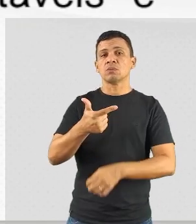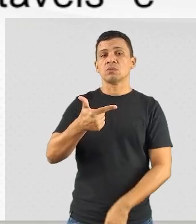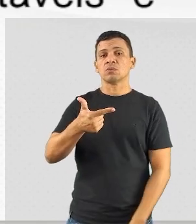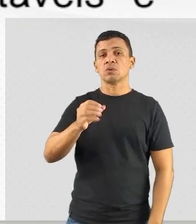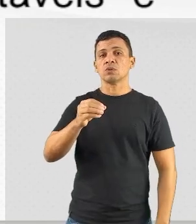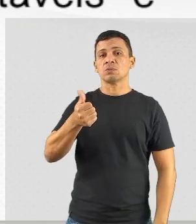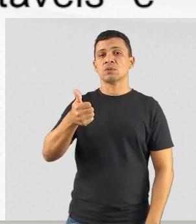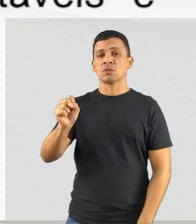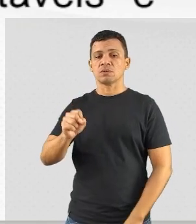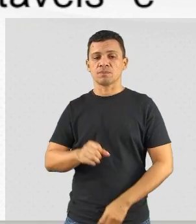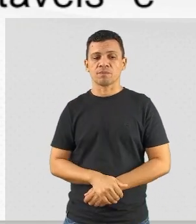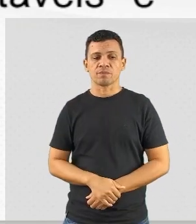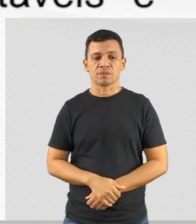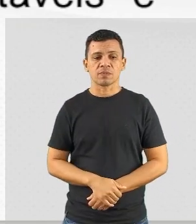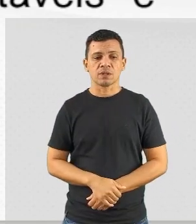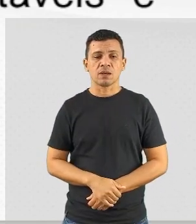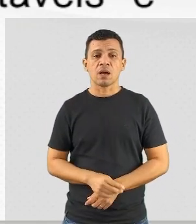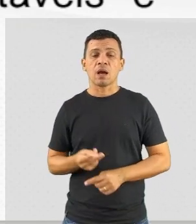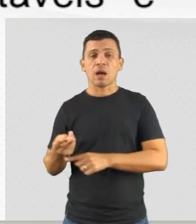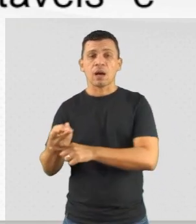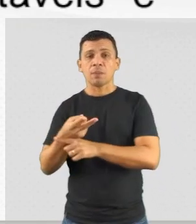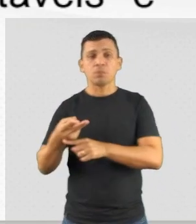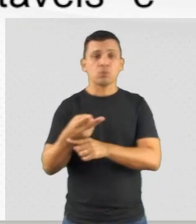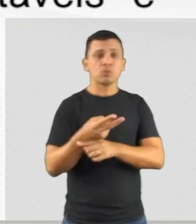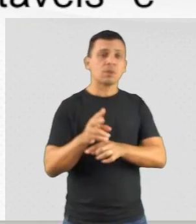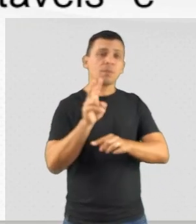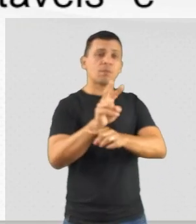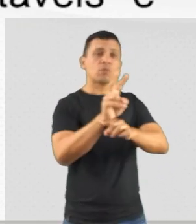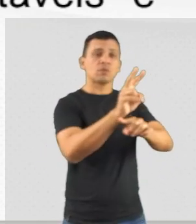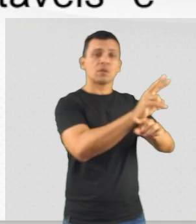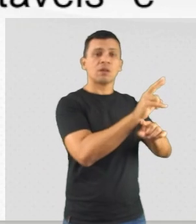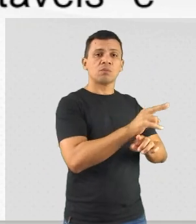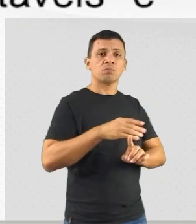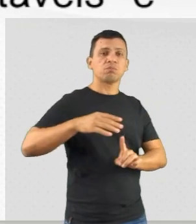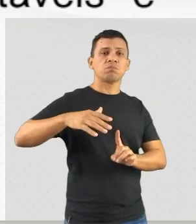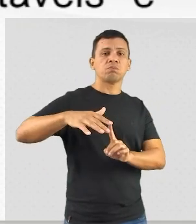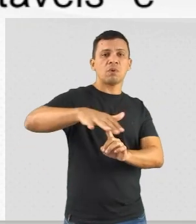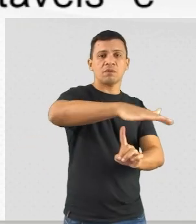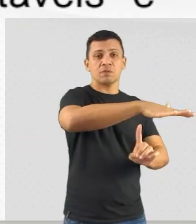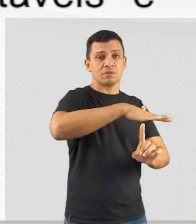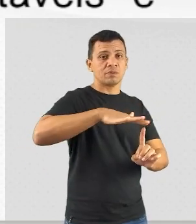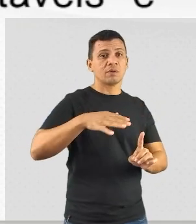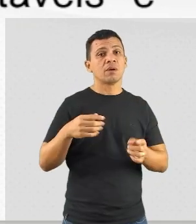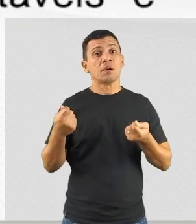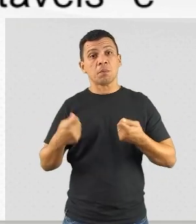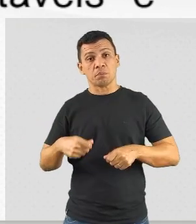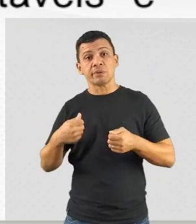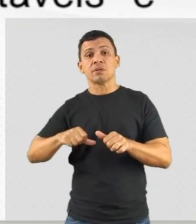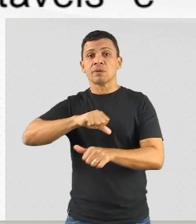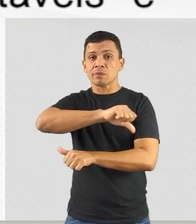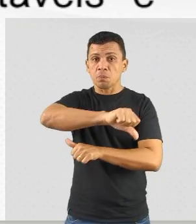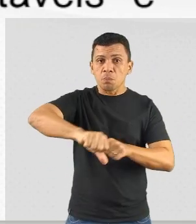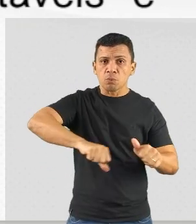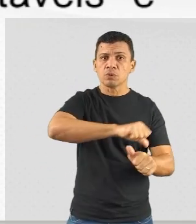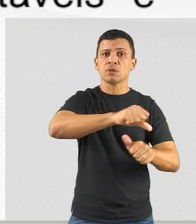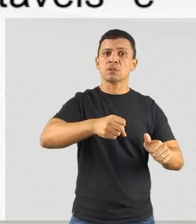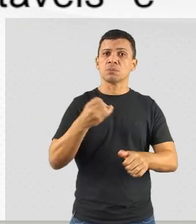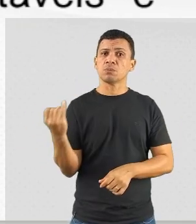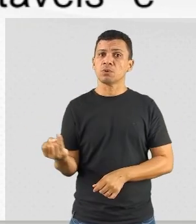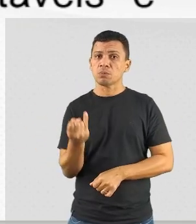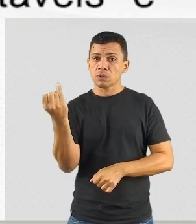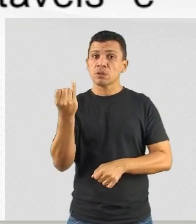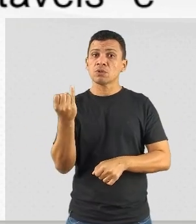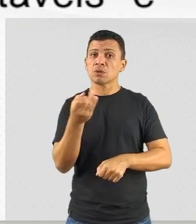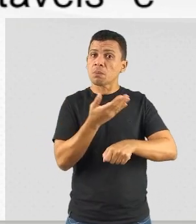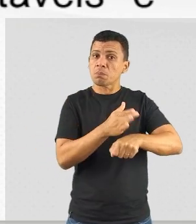A busca pela preservação do meio ambiente exige mudanças significativas nas